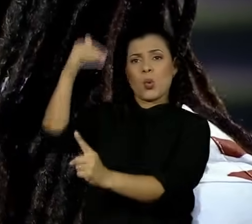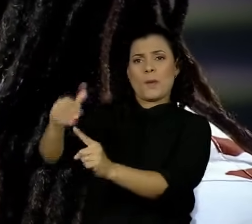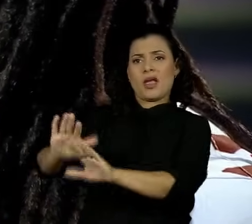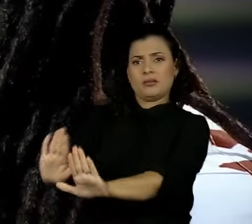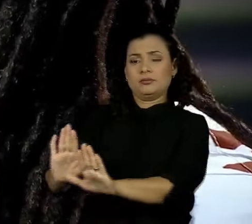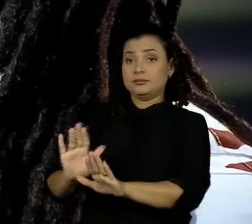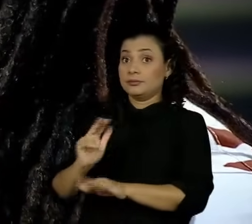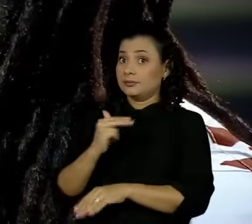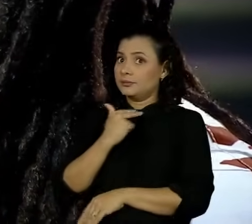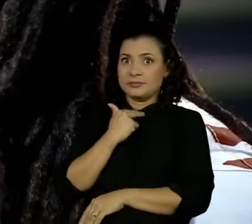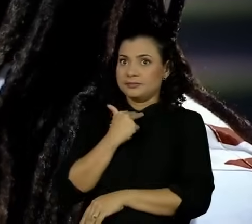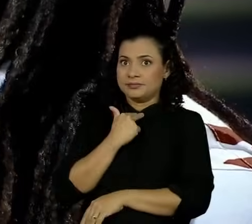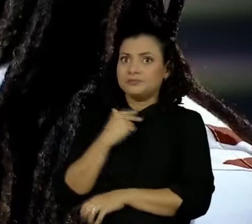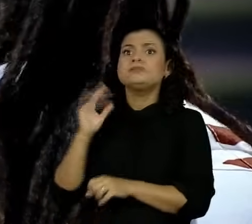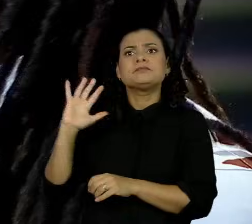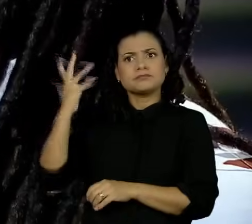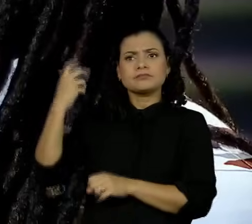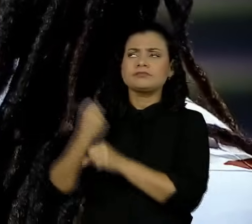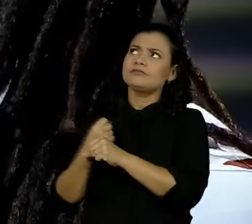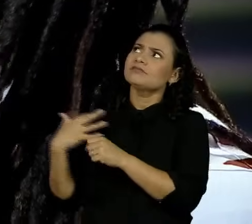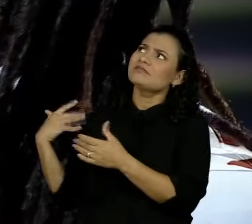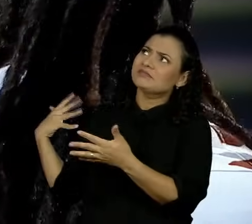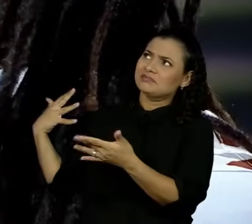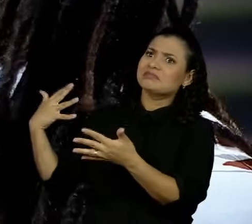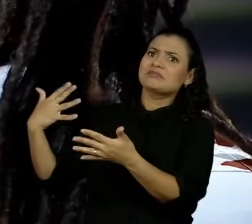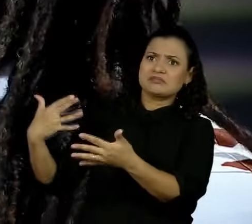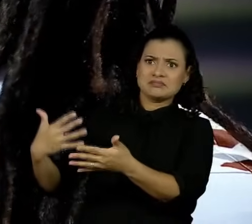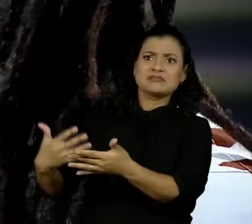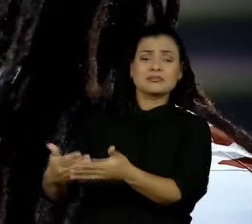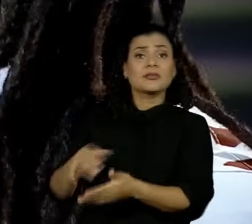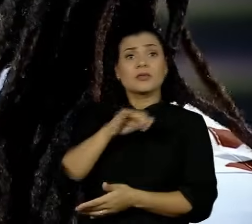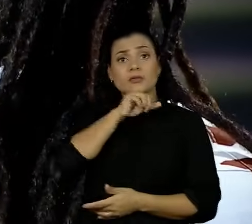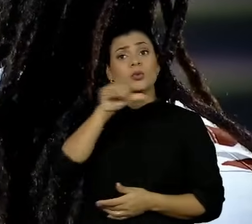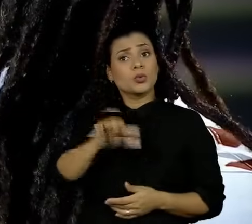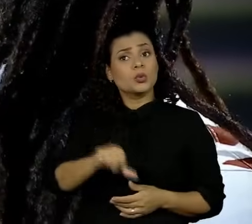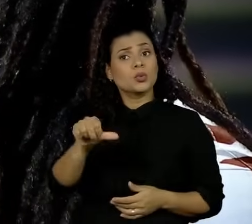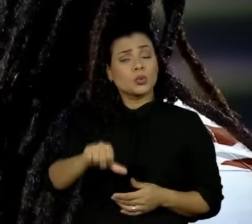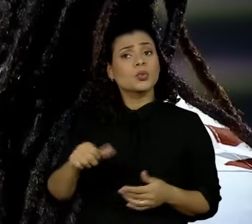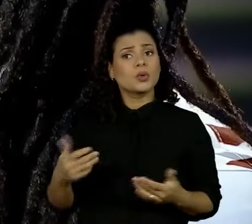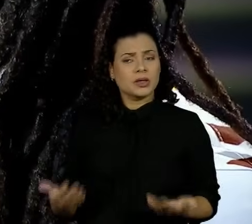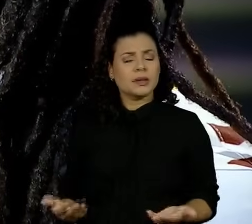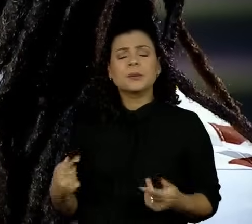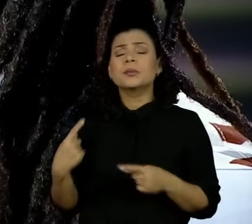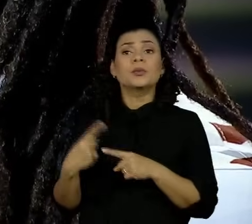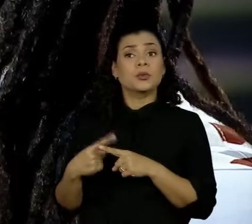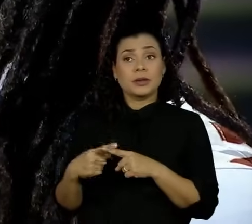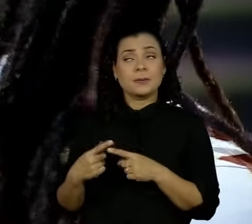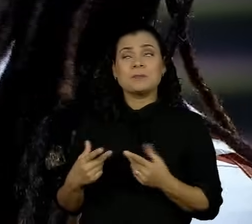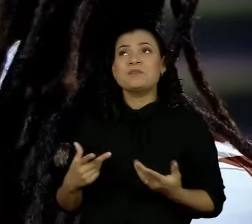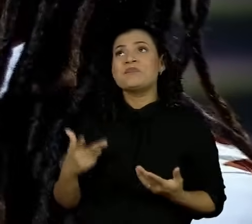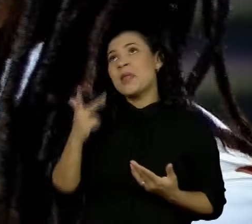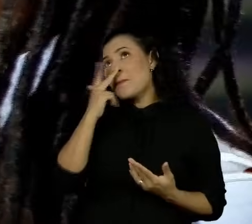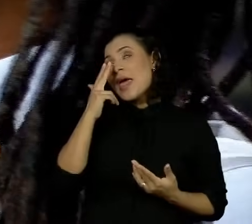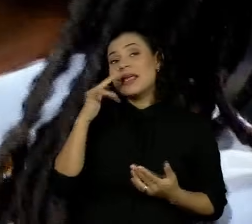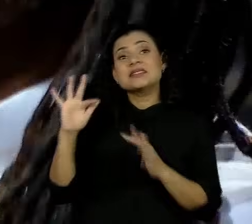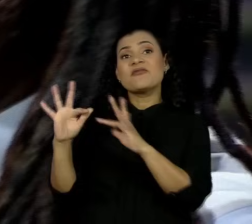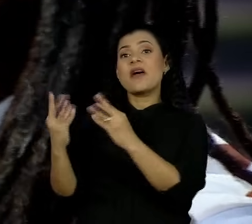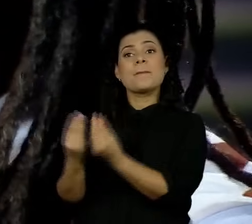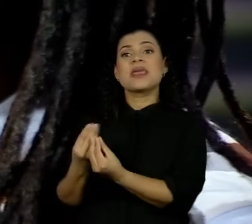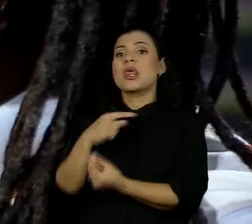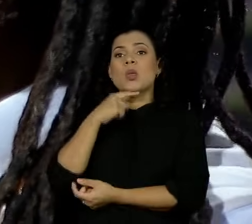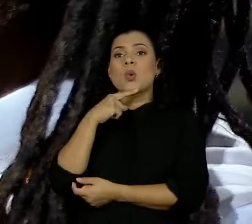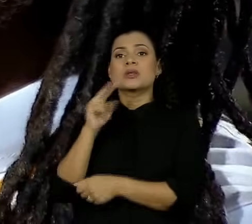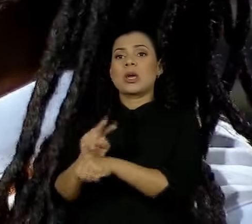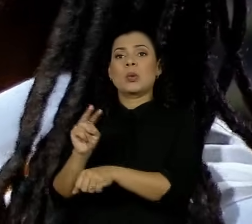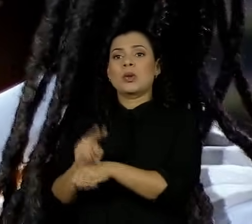isso foi algo que vigorou nos últimos anos, foi muito ruim isso, porque parecia que a família não conseguia